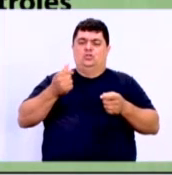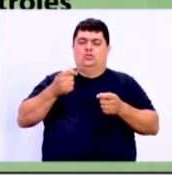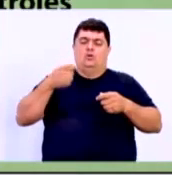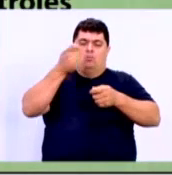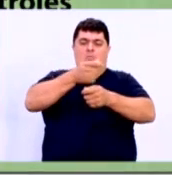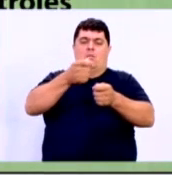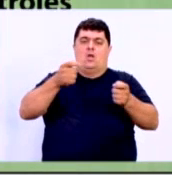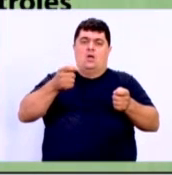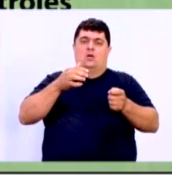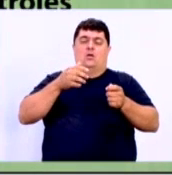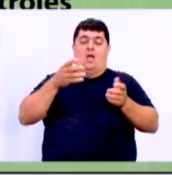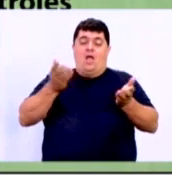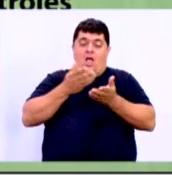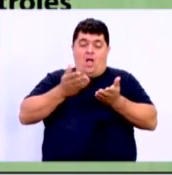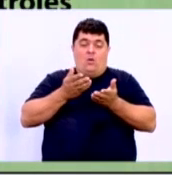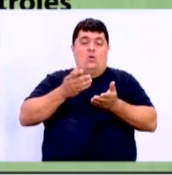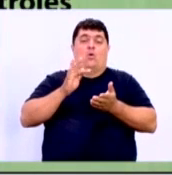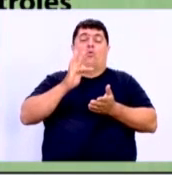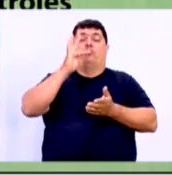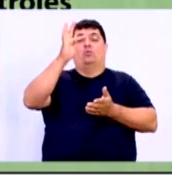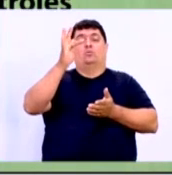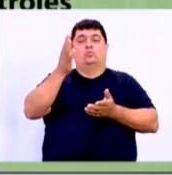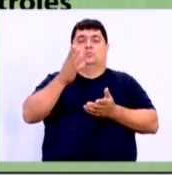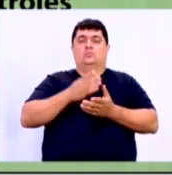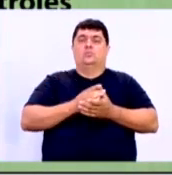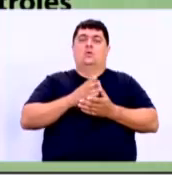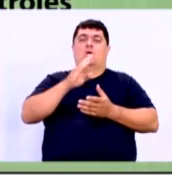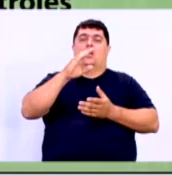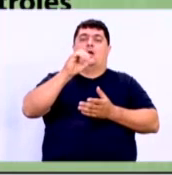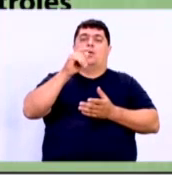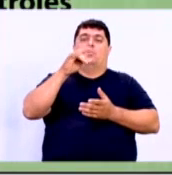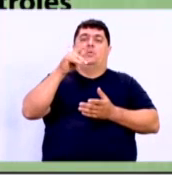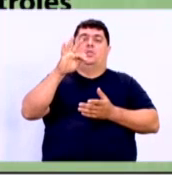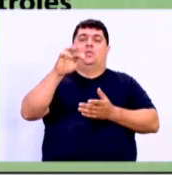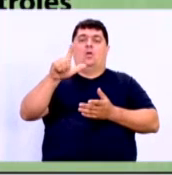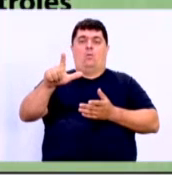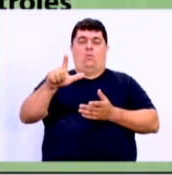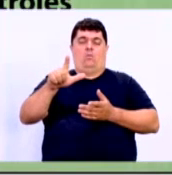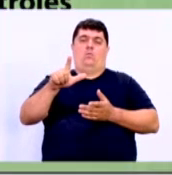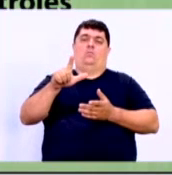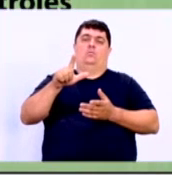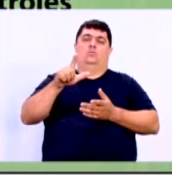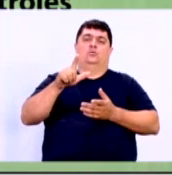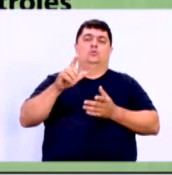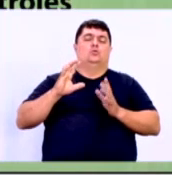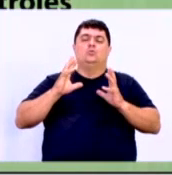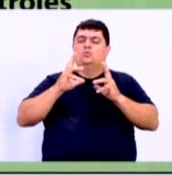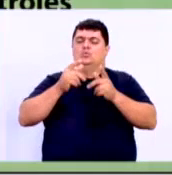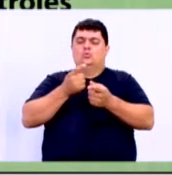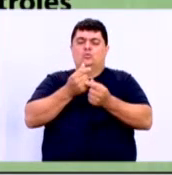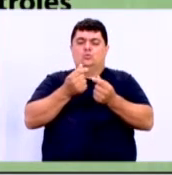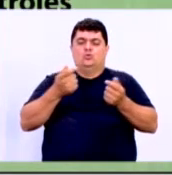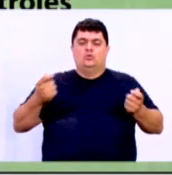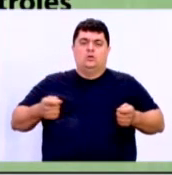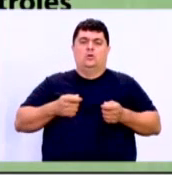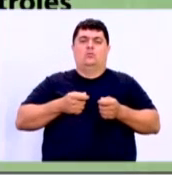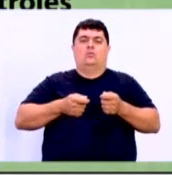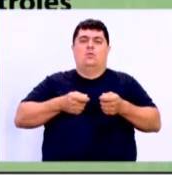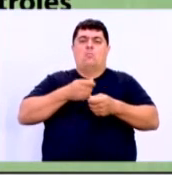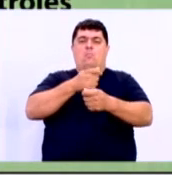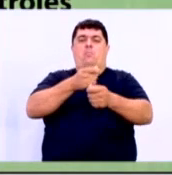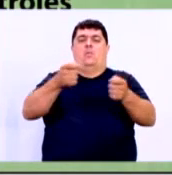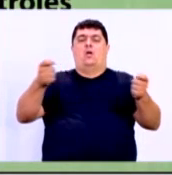imediato ou futuro de recursos, capital da empresa, ou seja, sacrifício financeiro. Todo dinheiro que